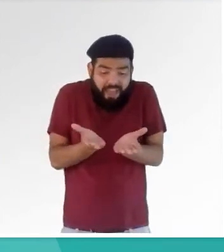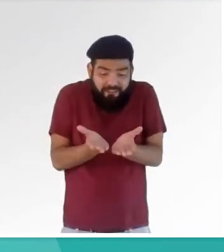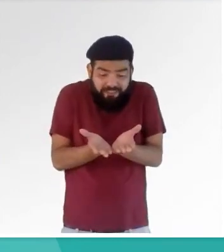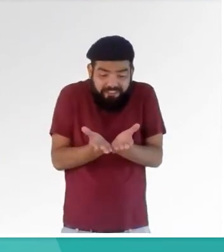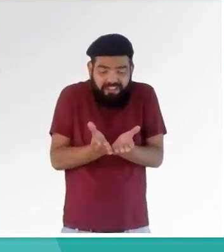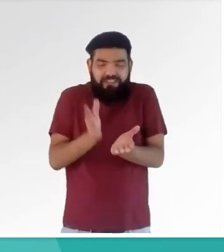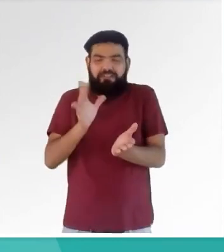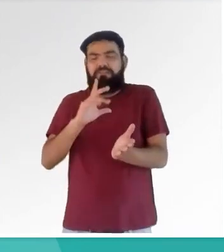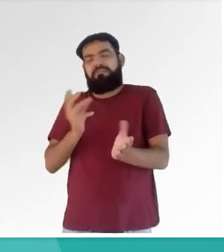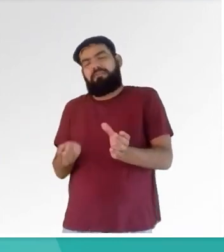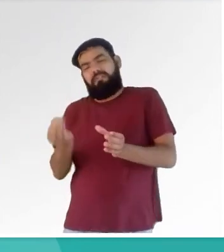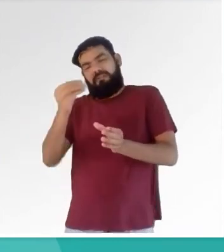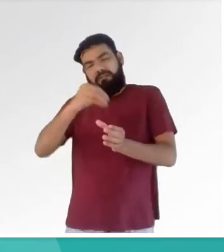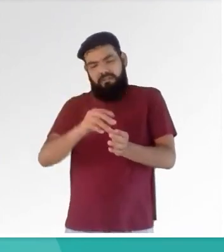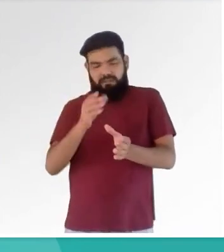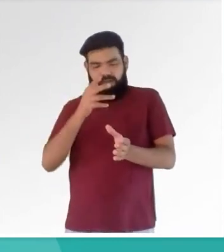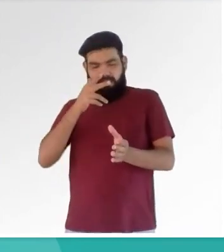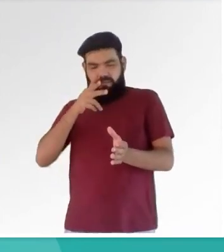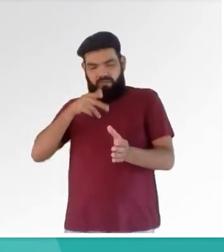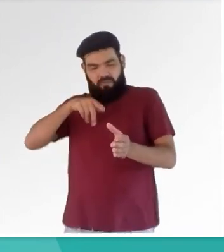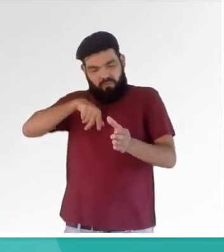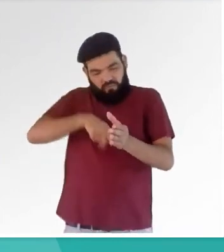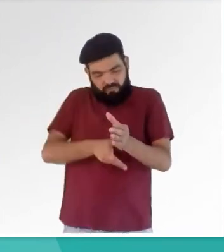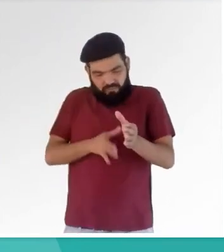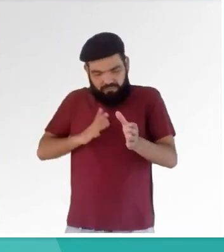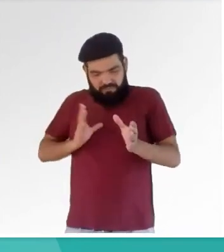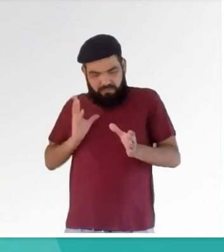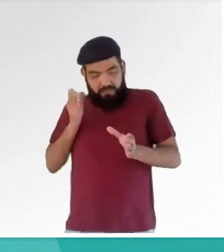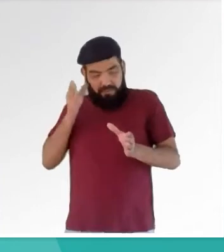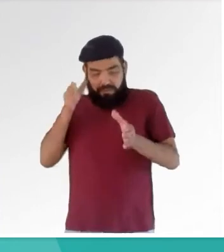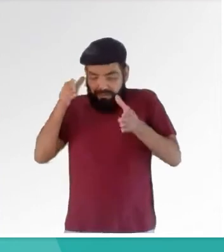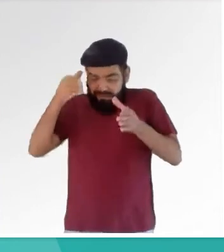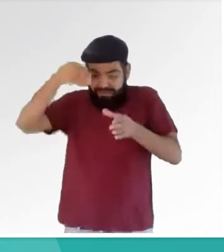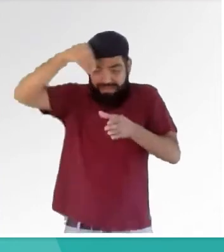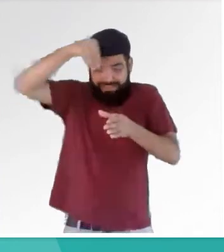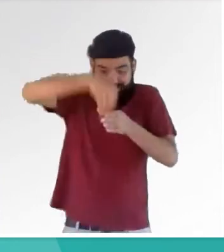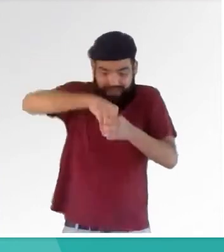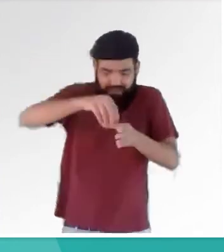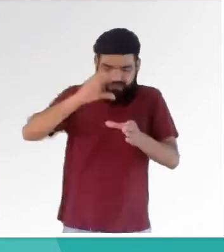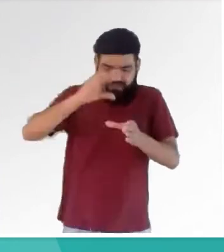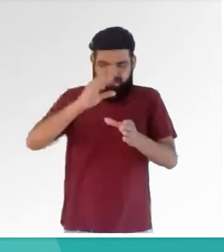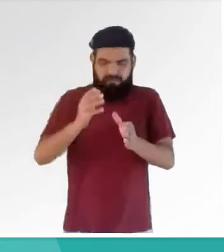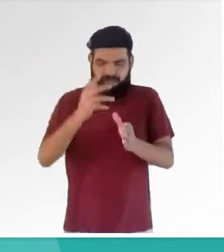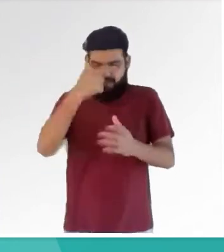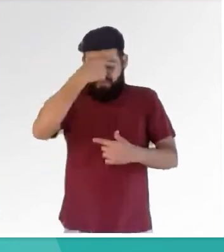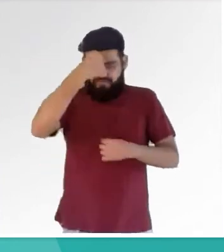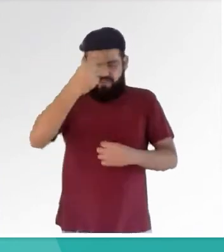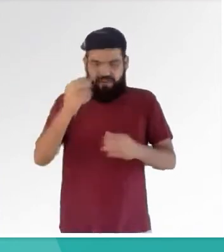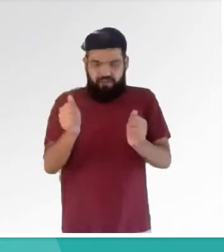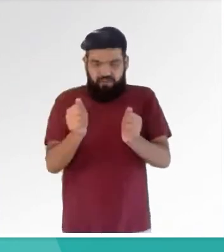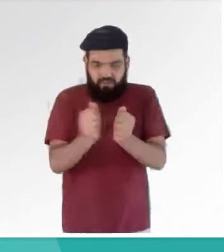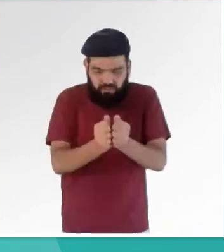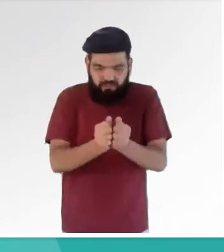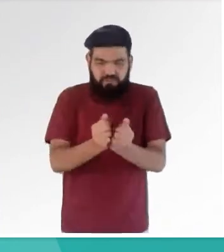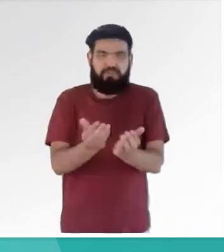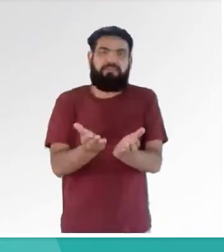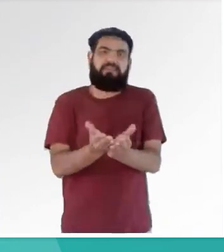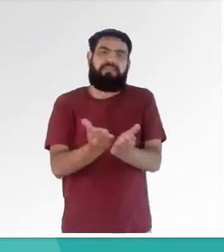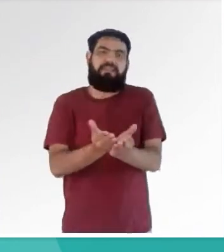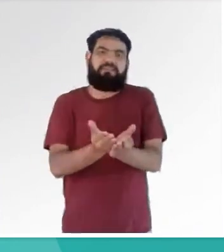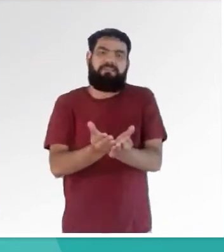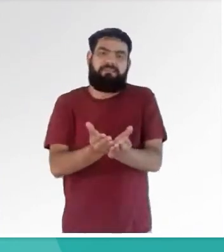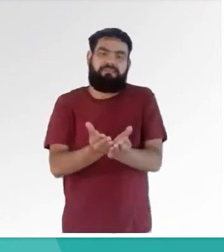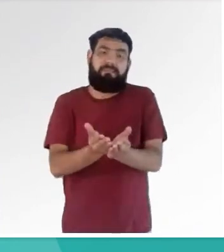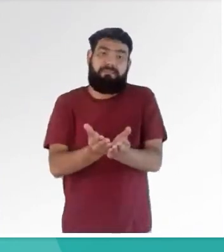comunidade, tende a manifestar sua fé junto dos evangélicos, não é? E